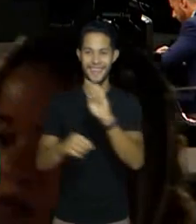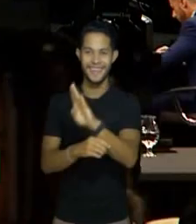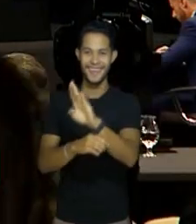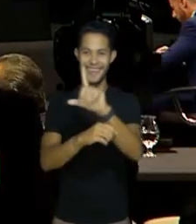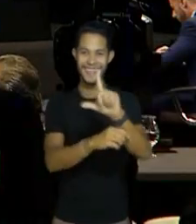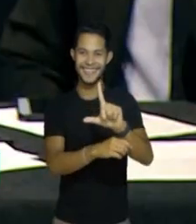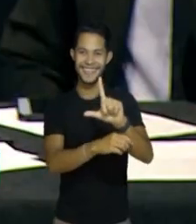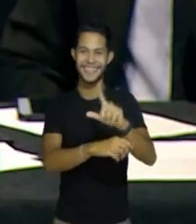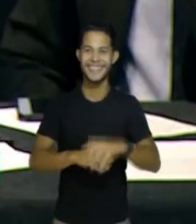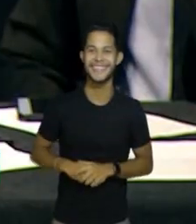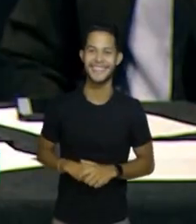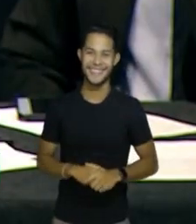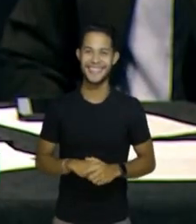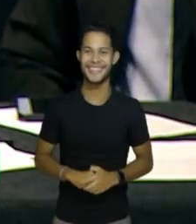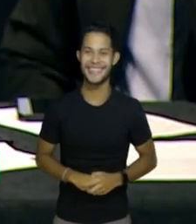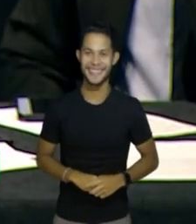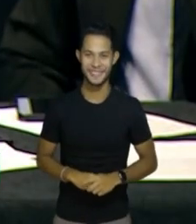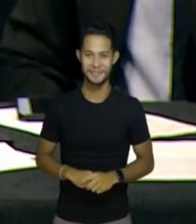genuinamente catarinense,